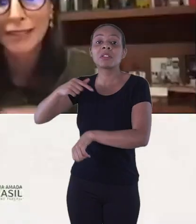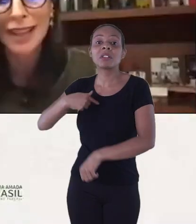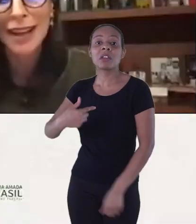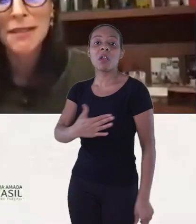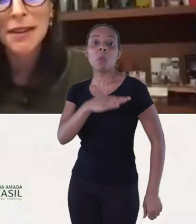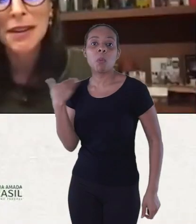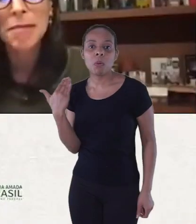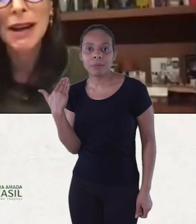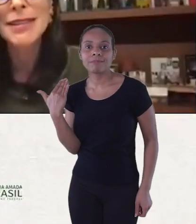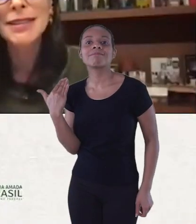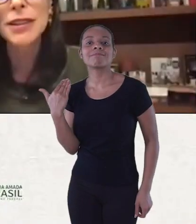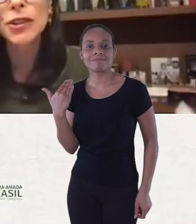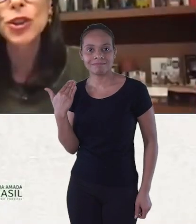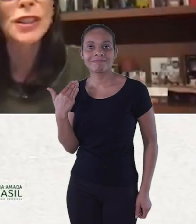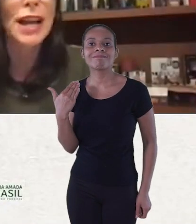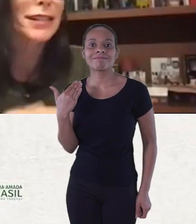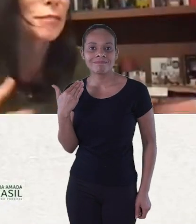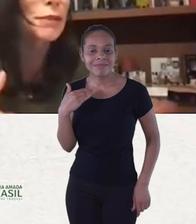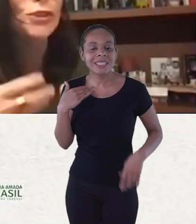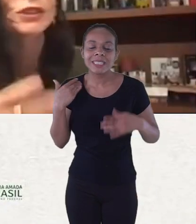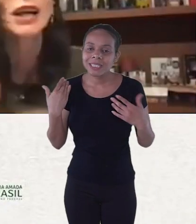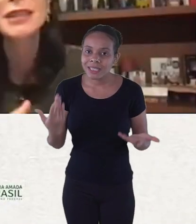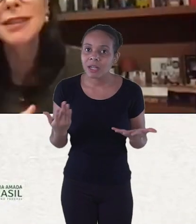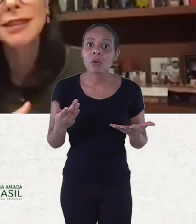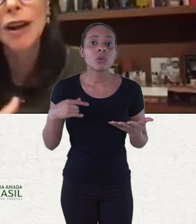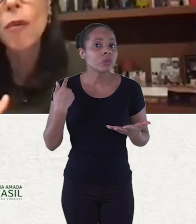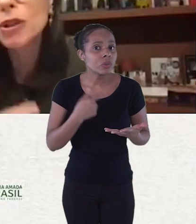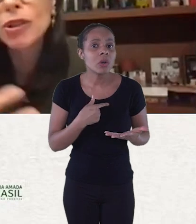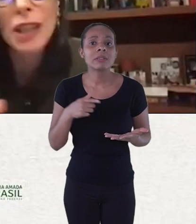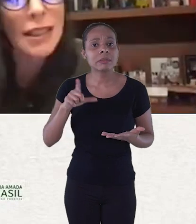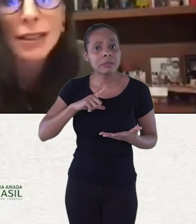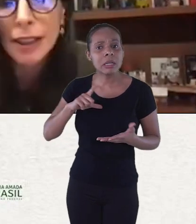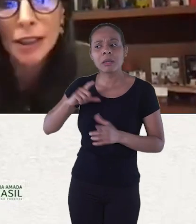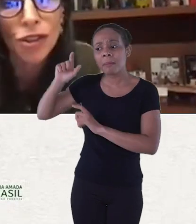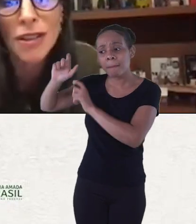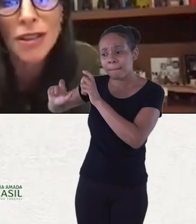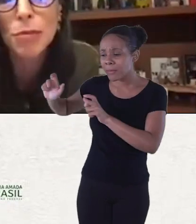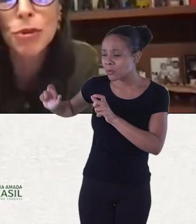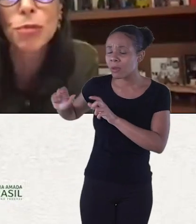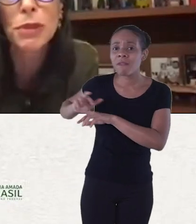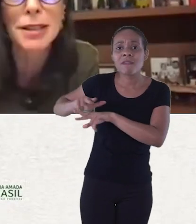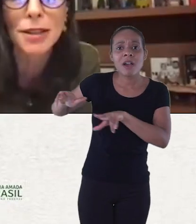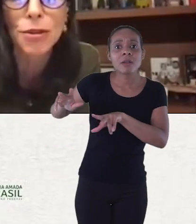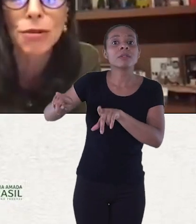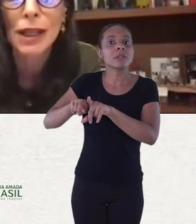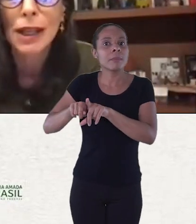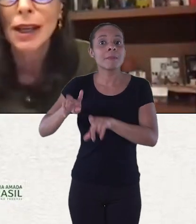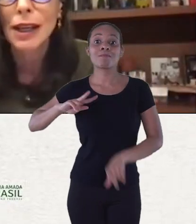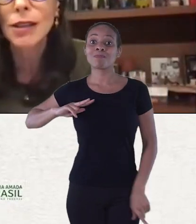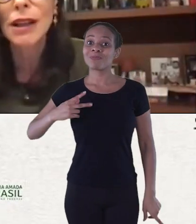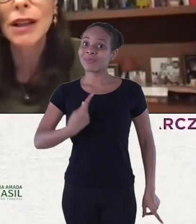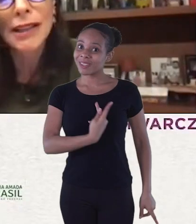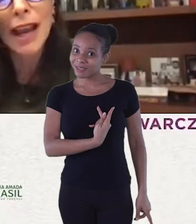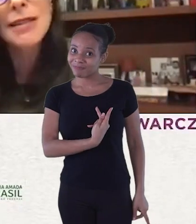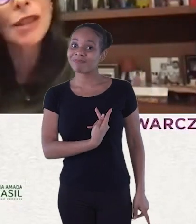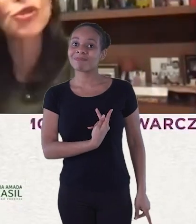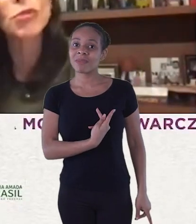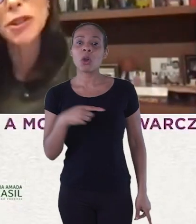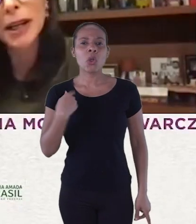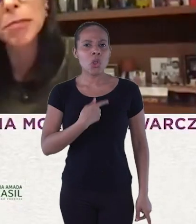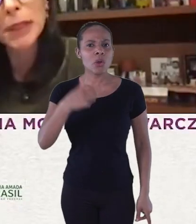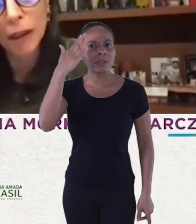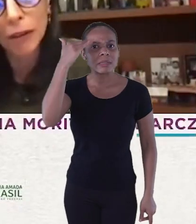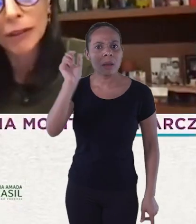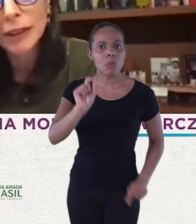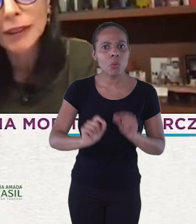dar mole, né? Mas a gente traz aqui personagens trans. Nós sabemos que o Brasil, há 10